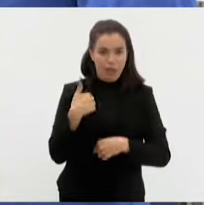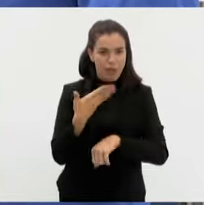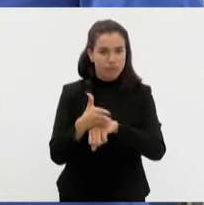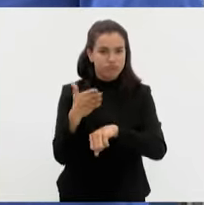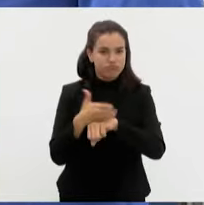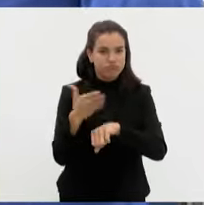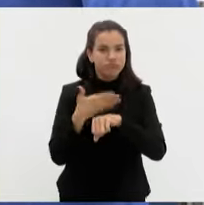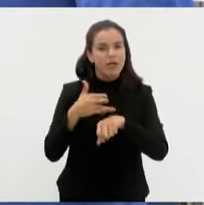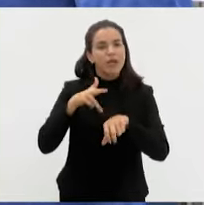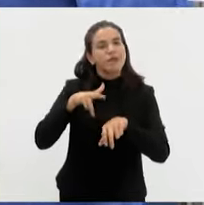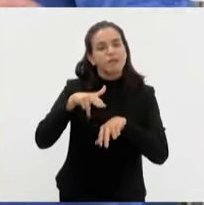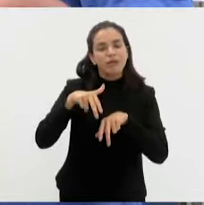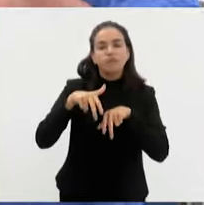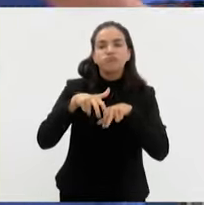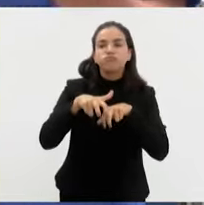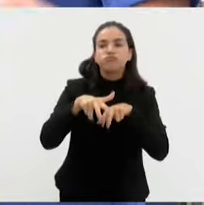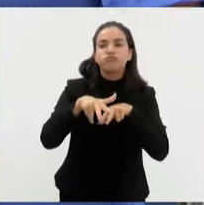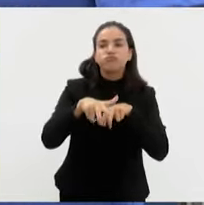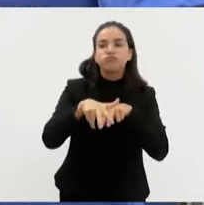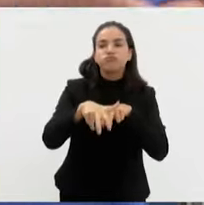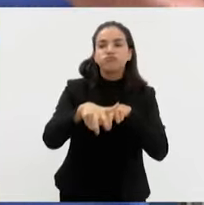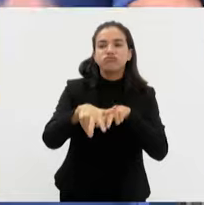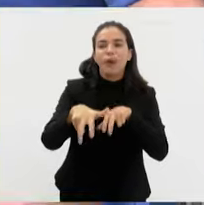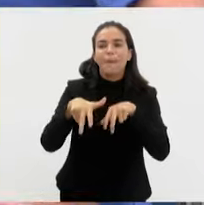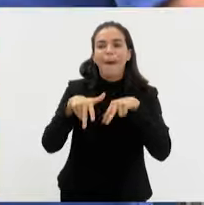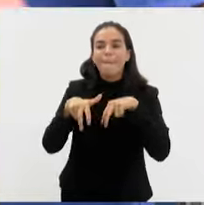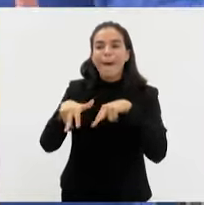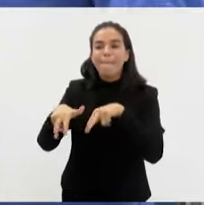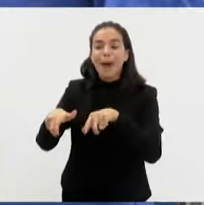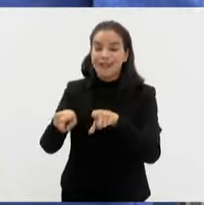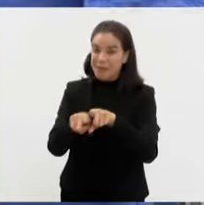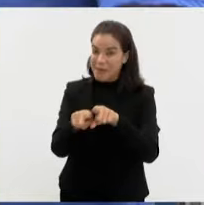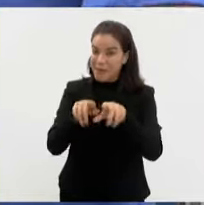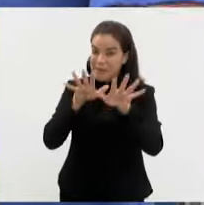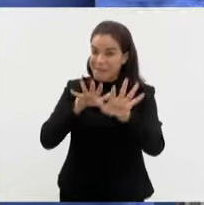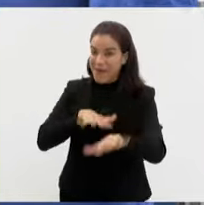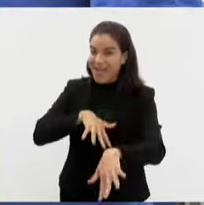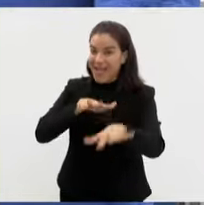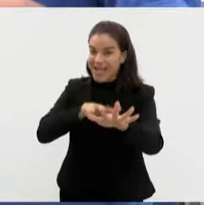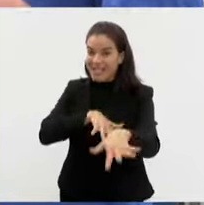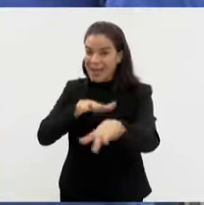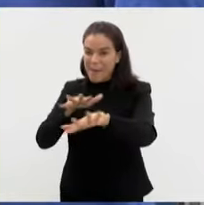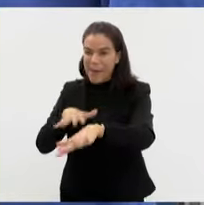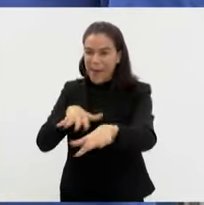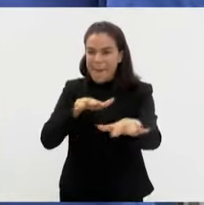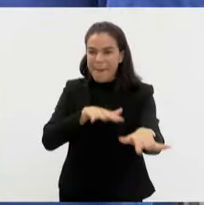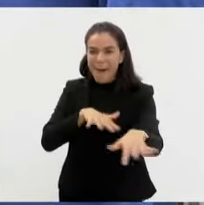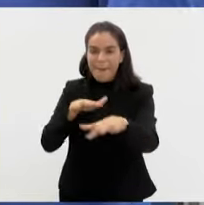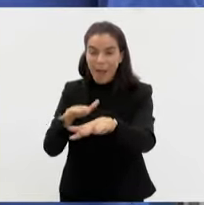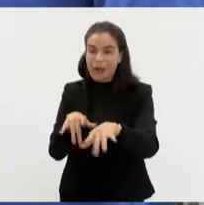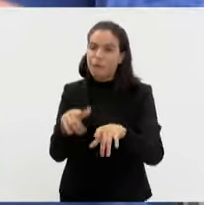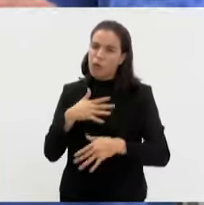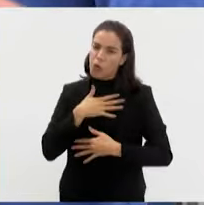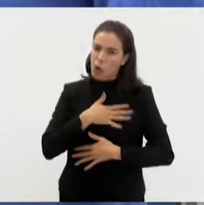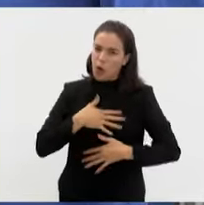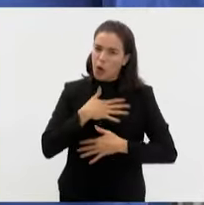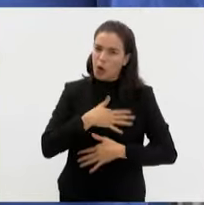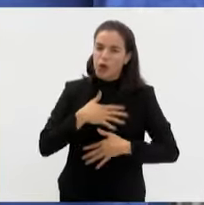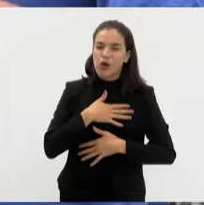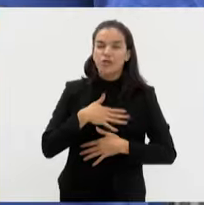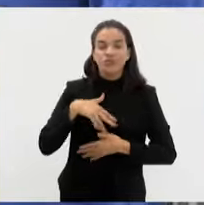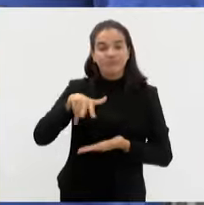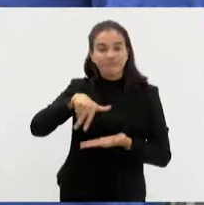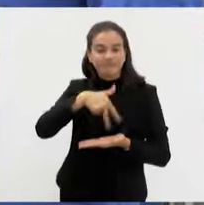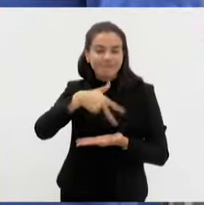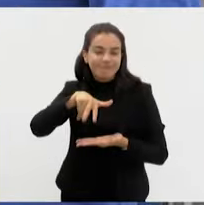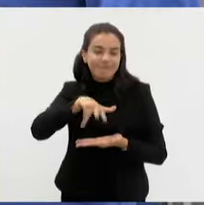de caminhada, especialmente pelas marchas, né, que sempre fazemos, e gosto muito de dançar,